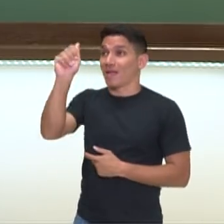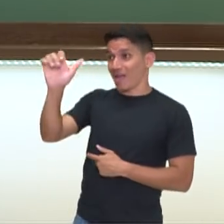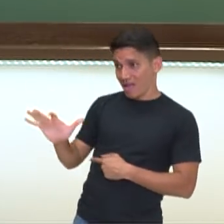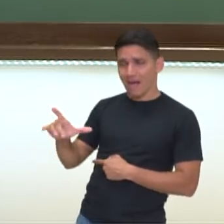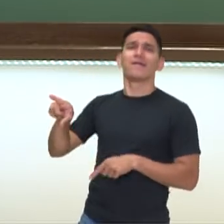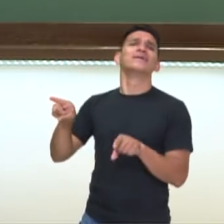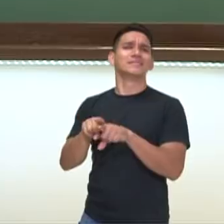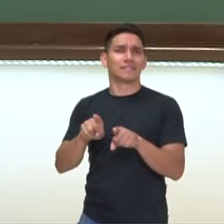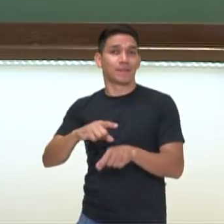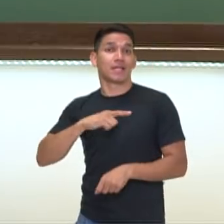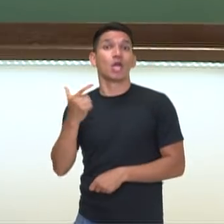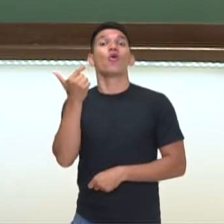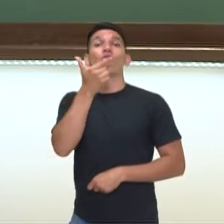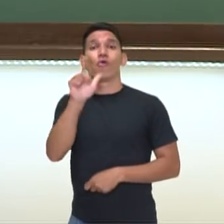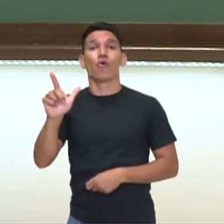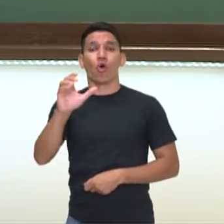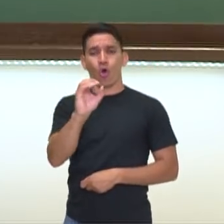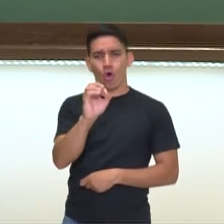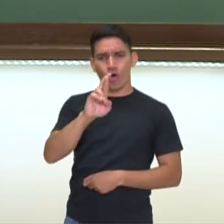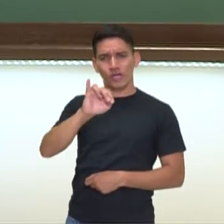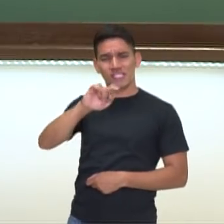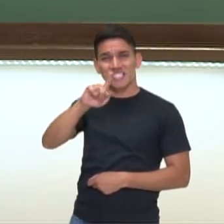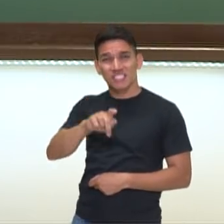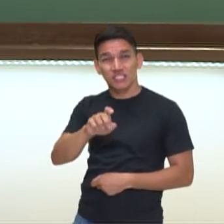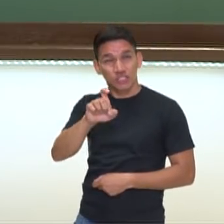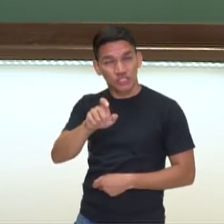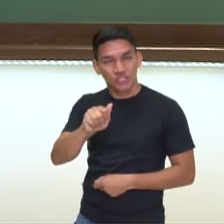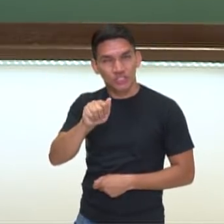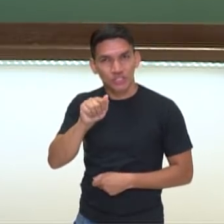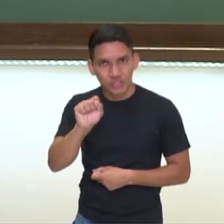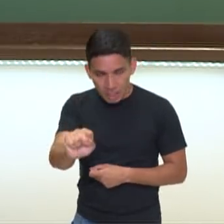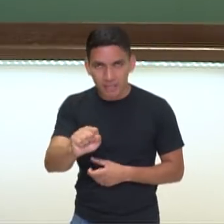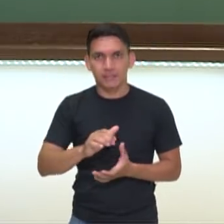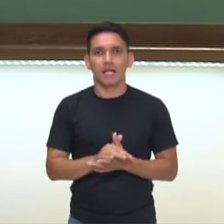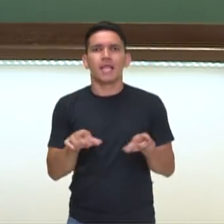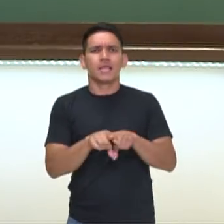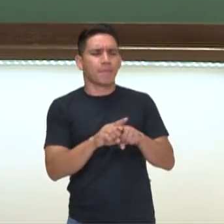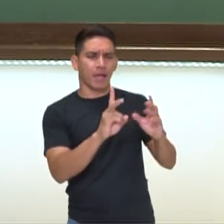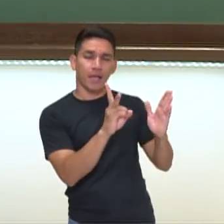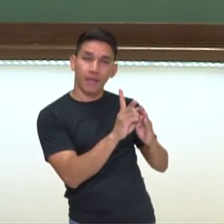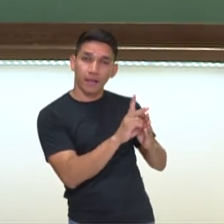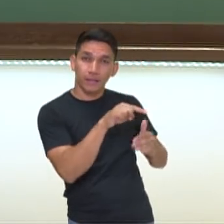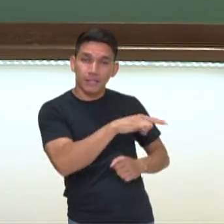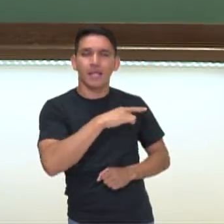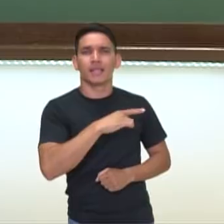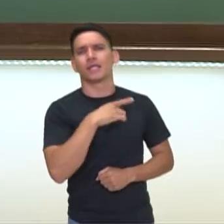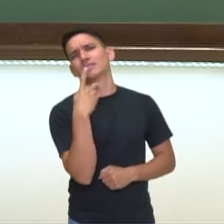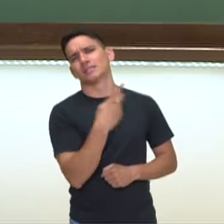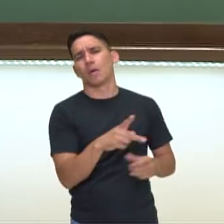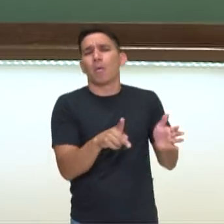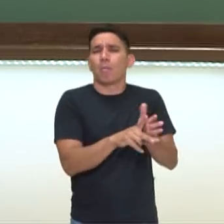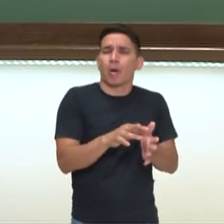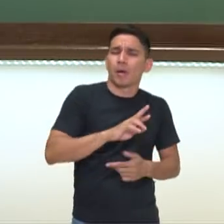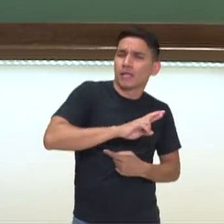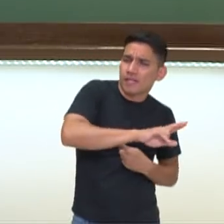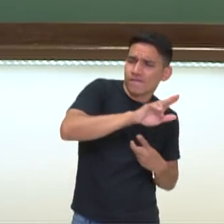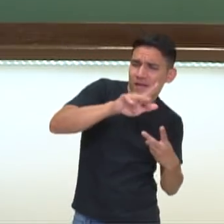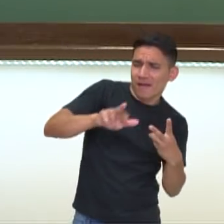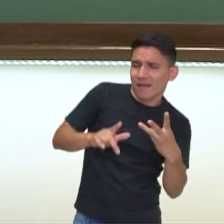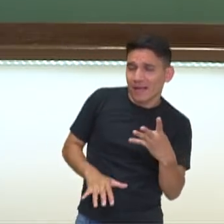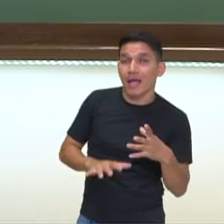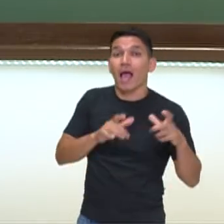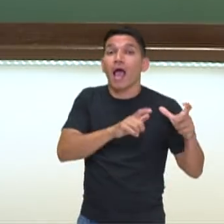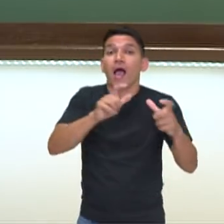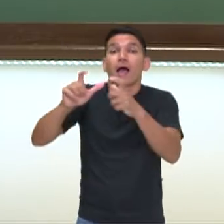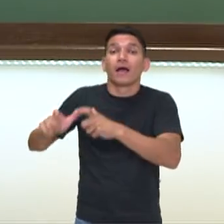reis, aventureiros, dos povos indígenas também, com suas figuras ilustres do passado. E tudo isso forma o que a gente